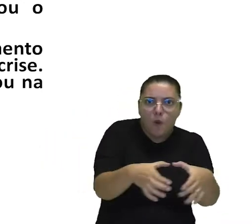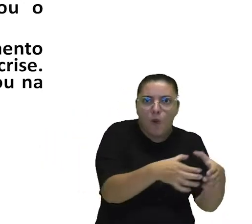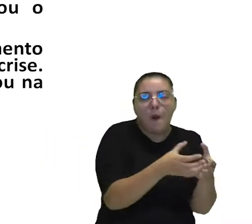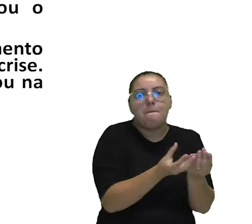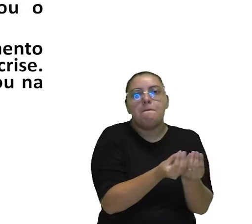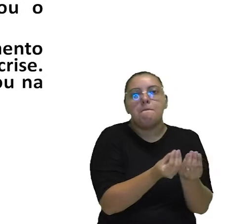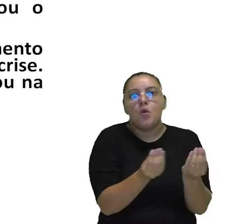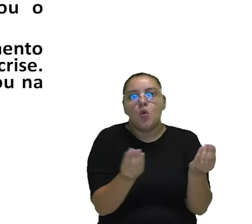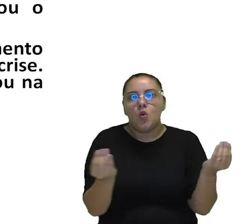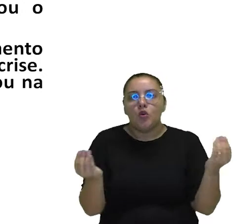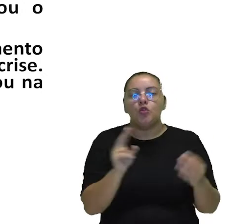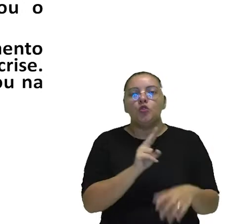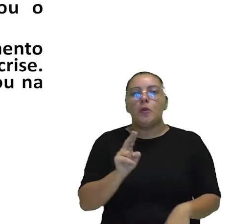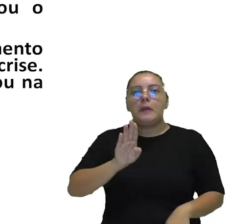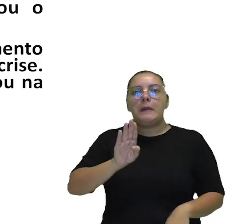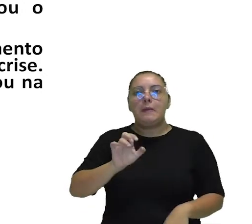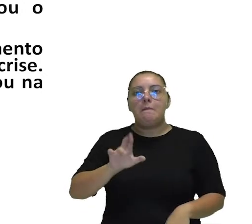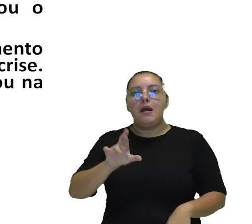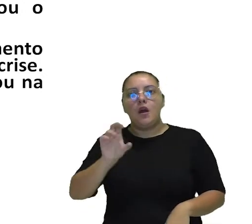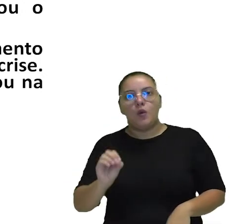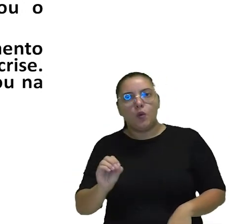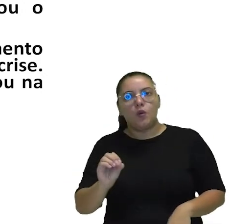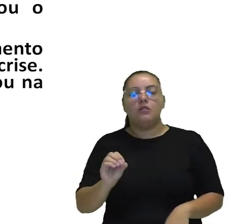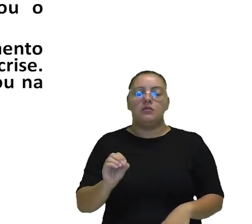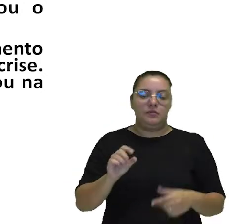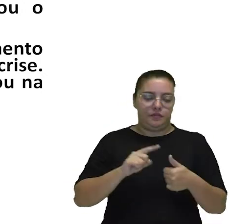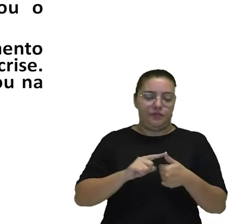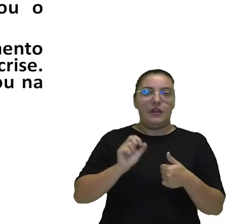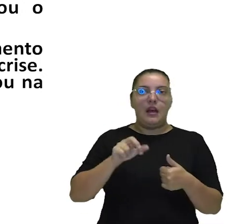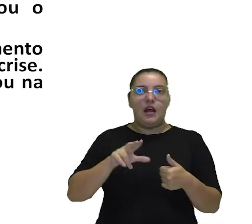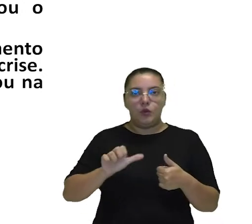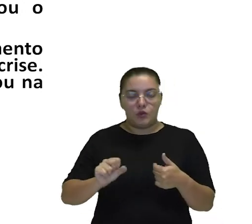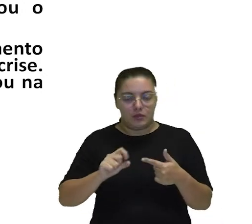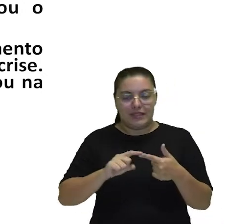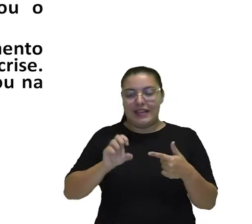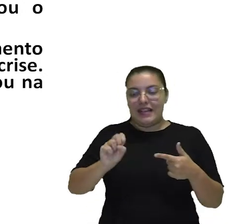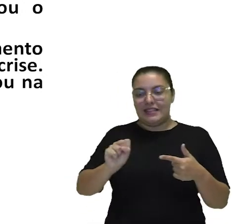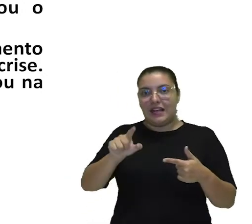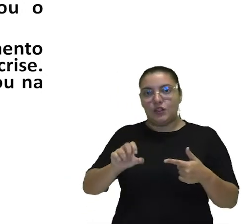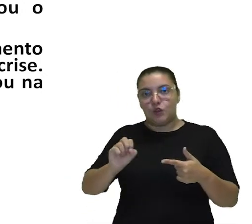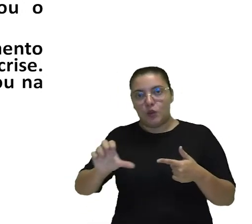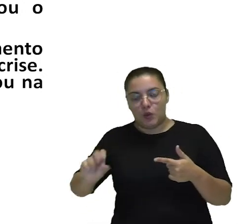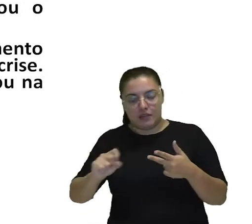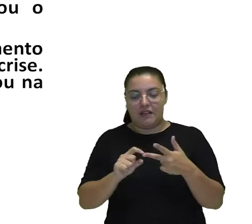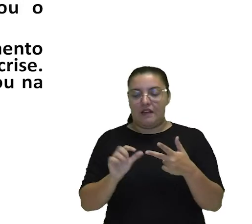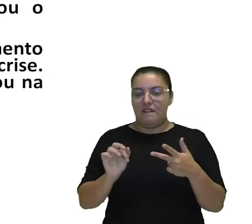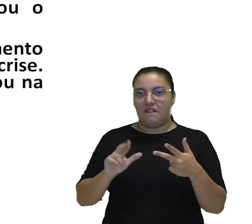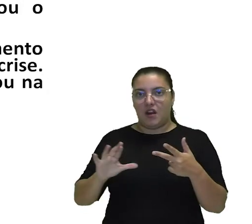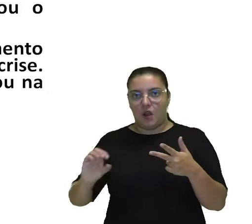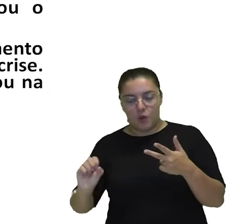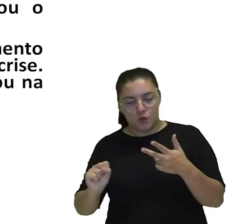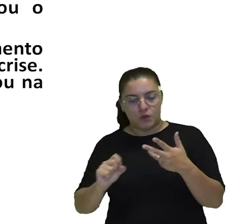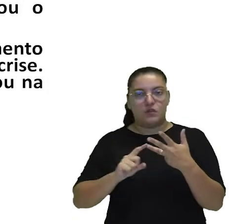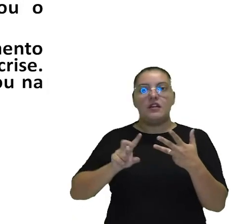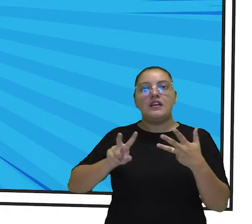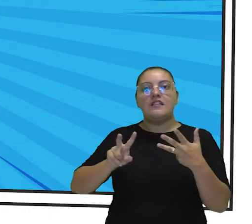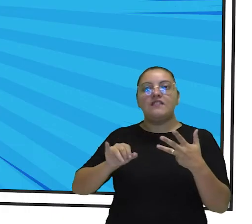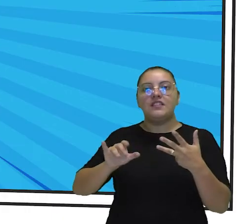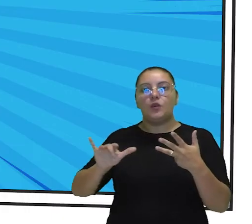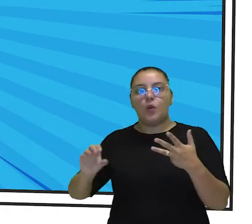denominação delas são variadas. Ânglos, saxões, francos,